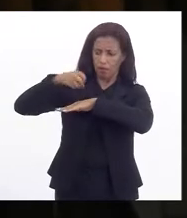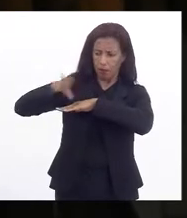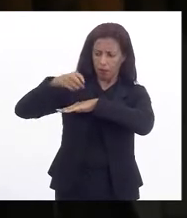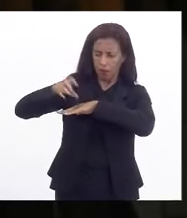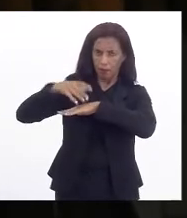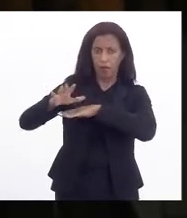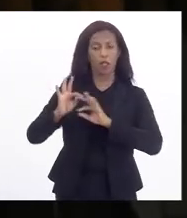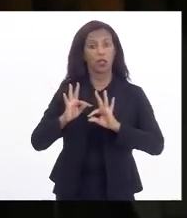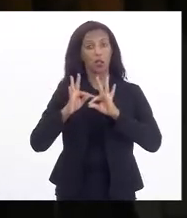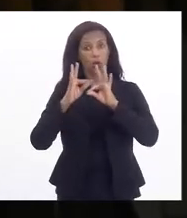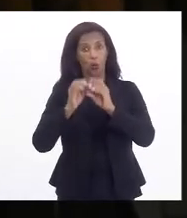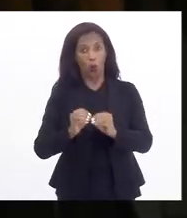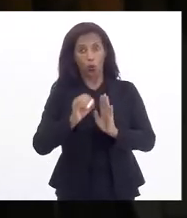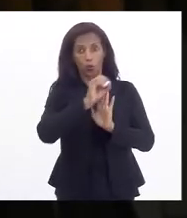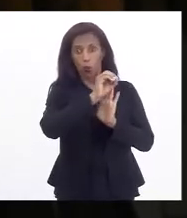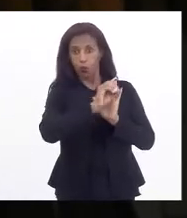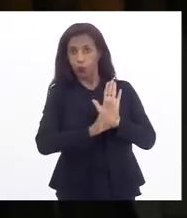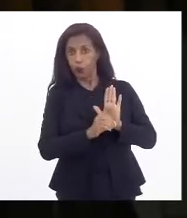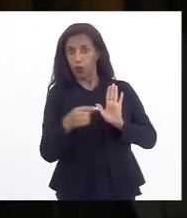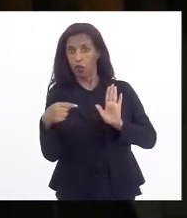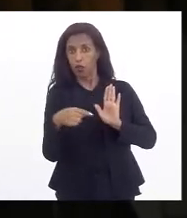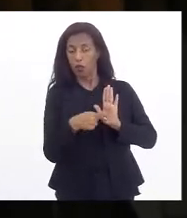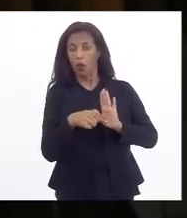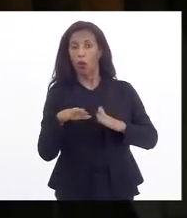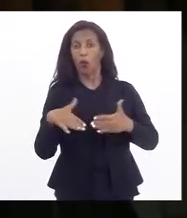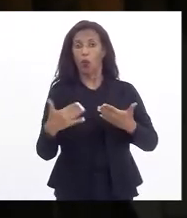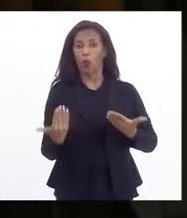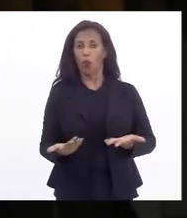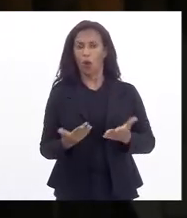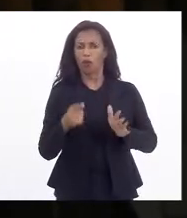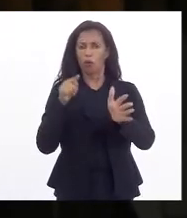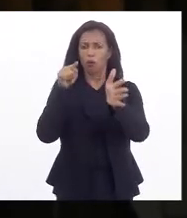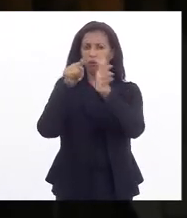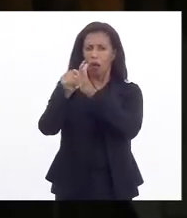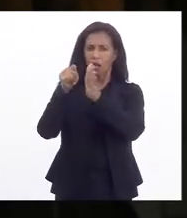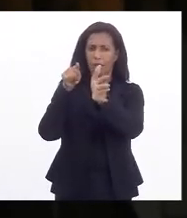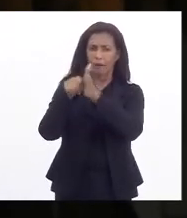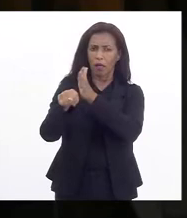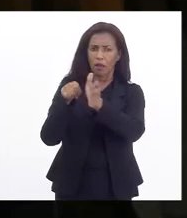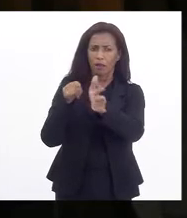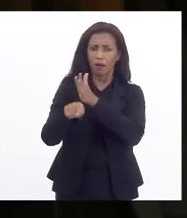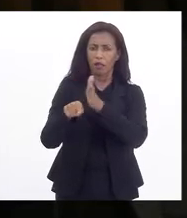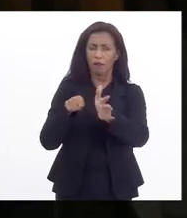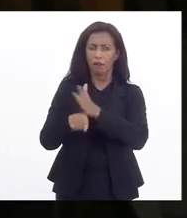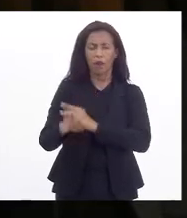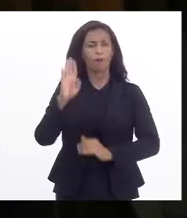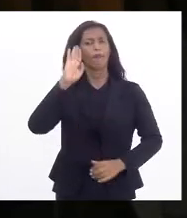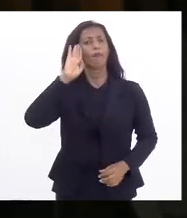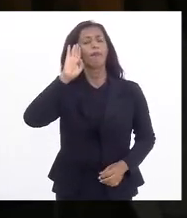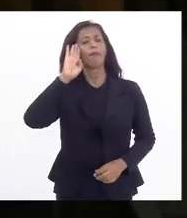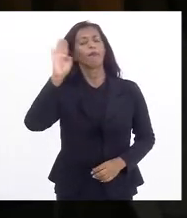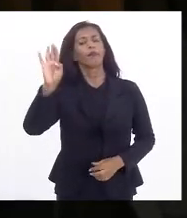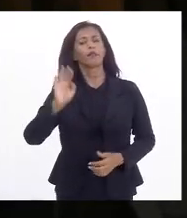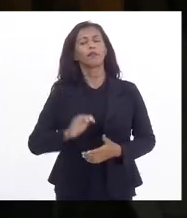o e todos eles de quando eram de questionamentos principalmente